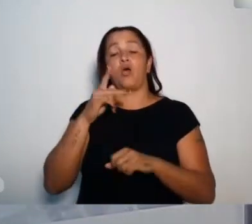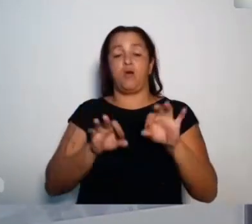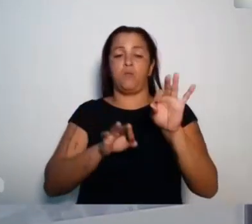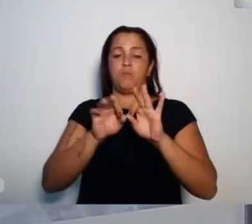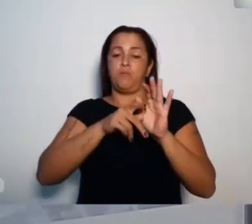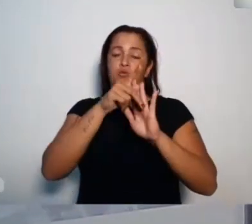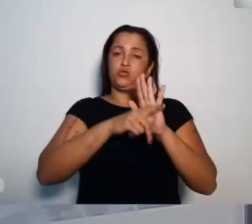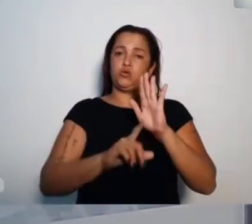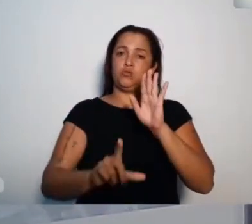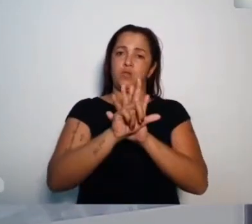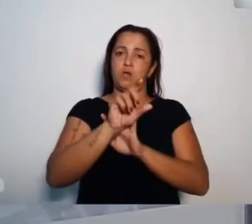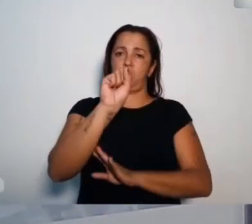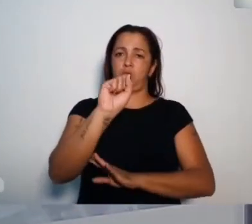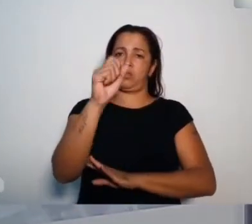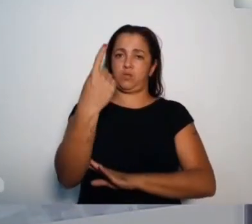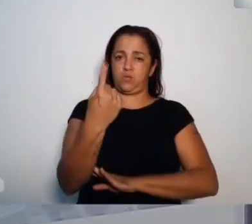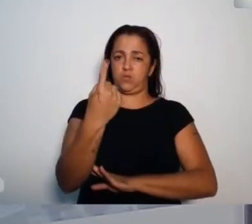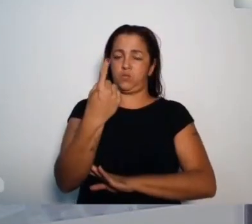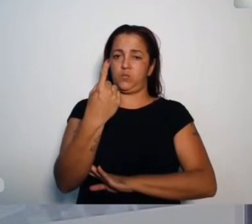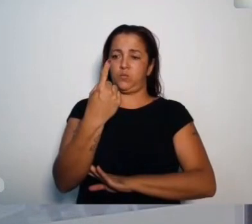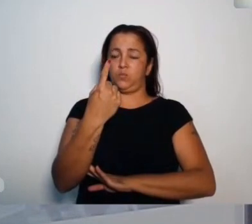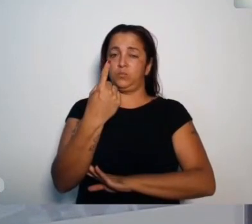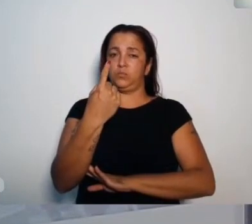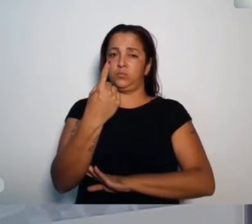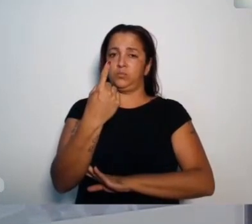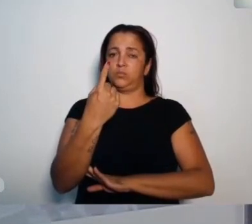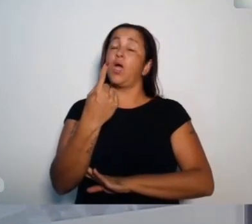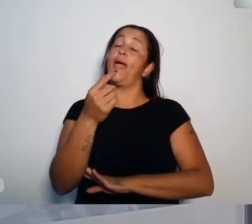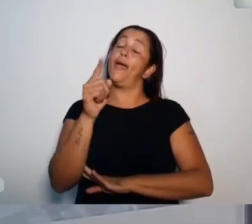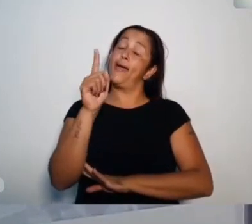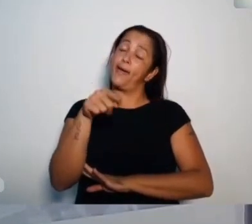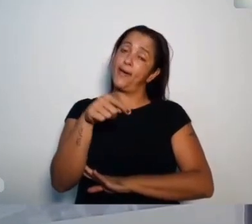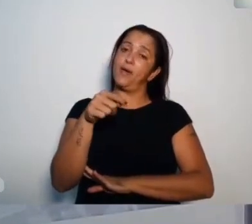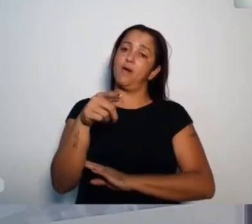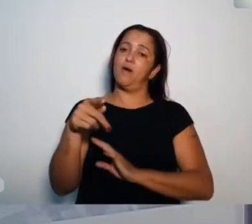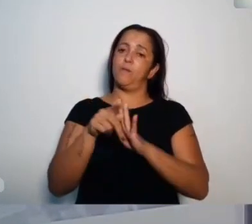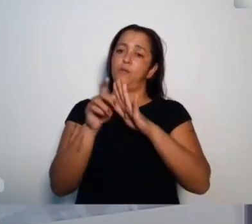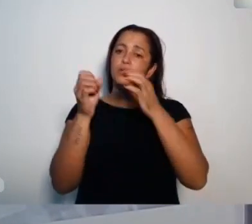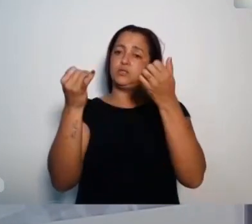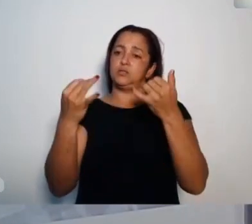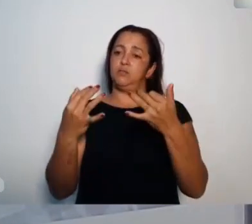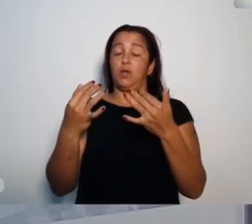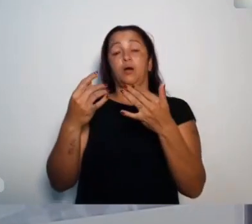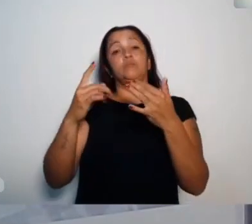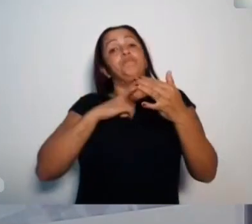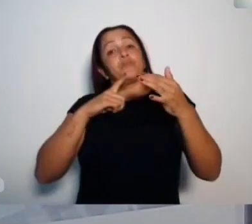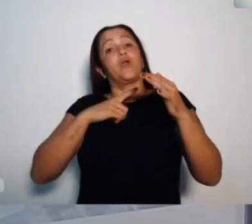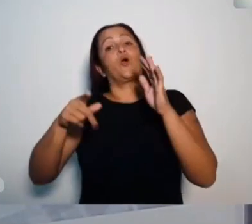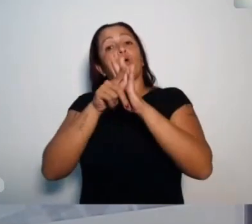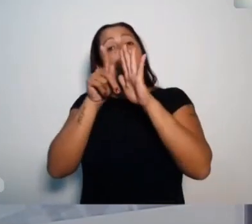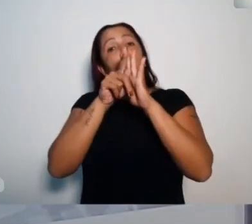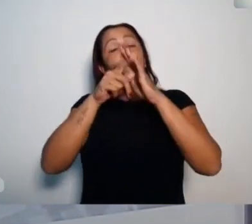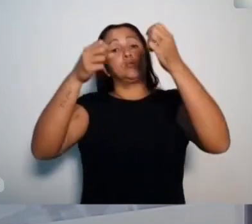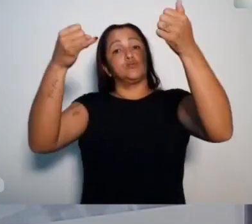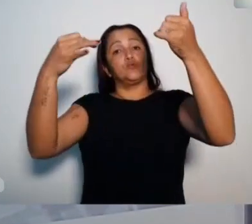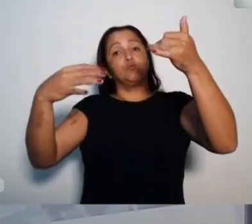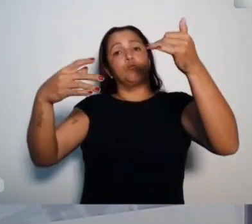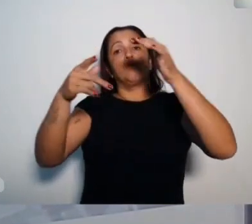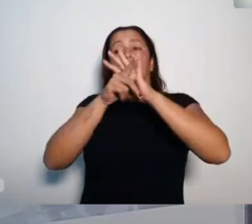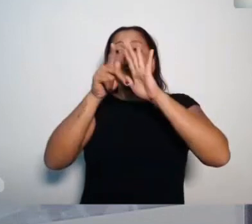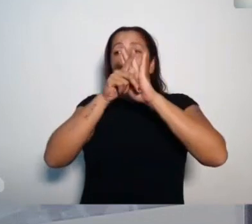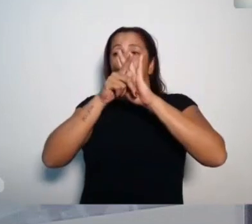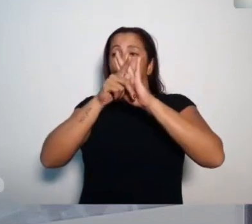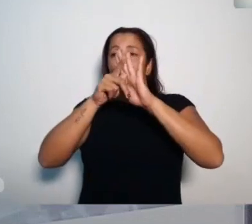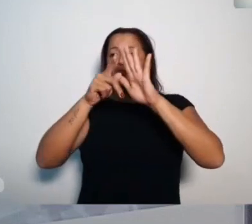81, que fala da soltura de fogos de artifícios